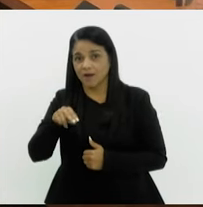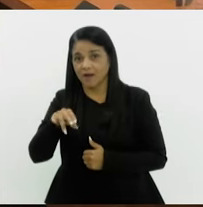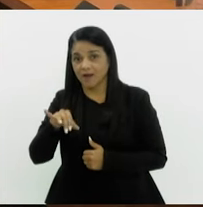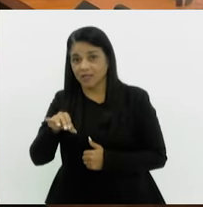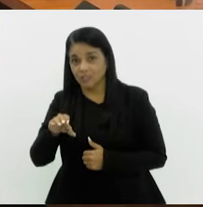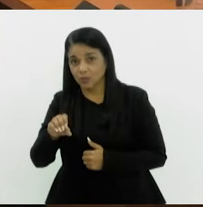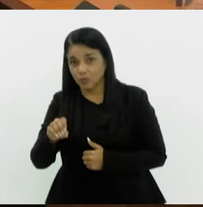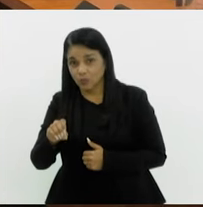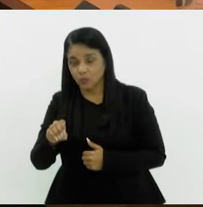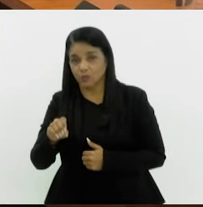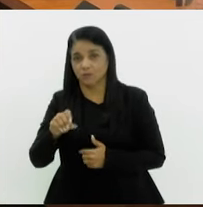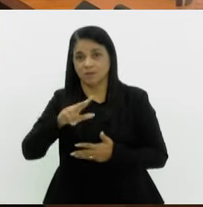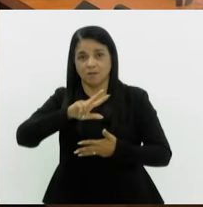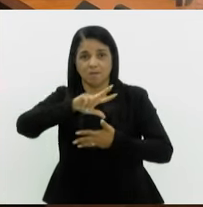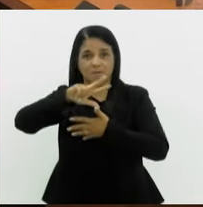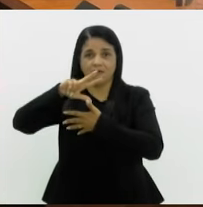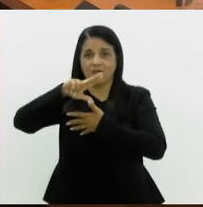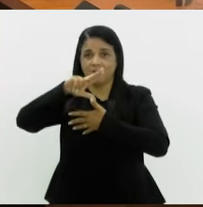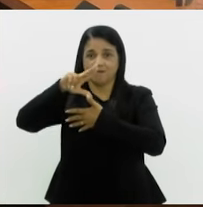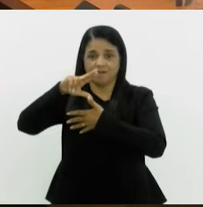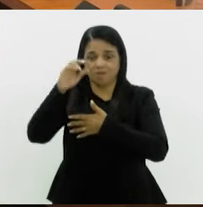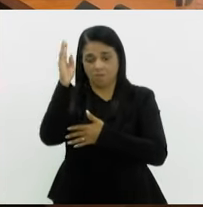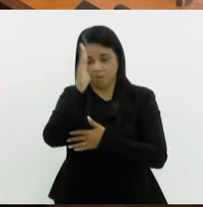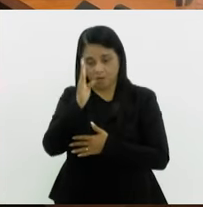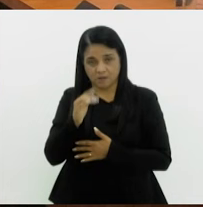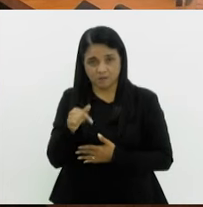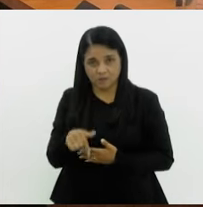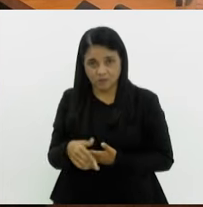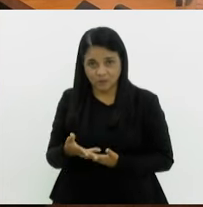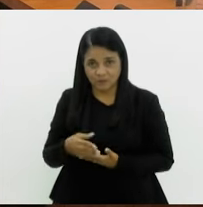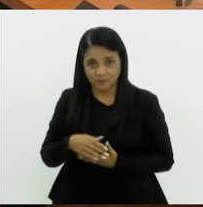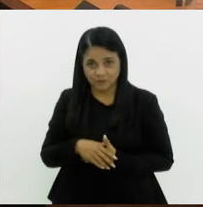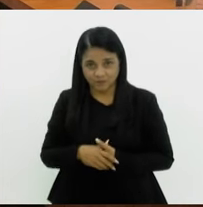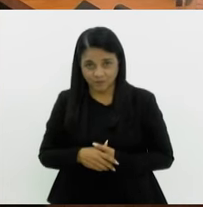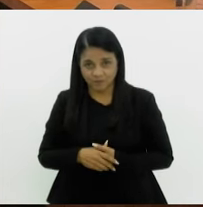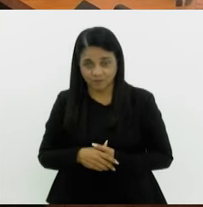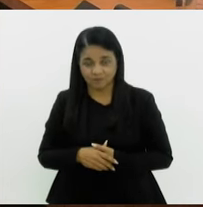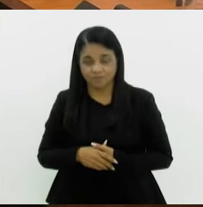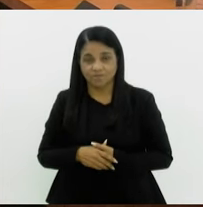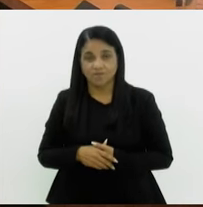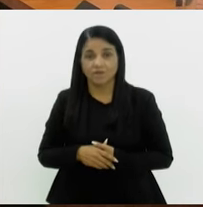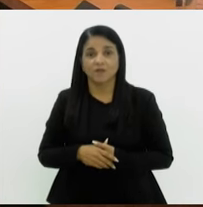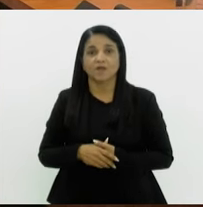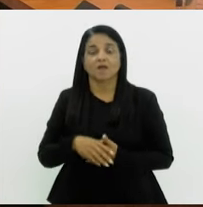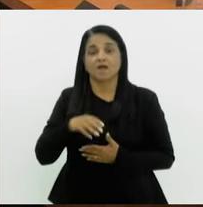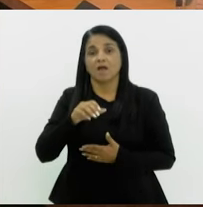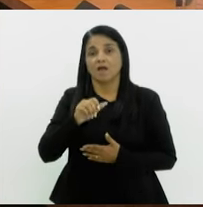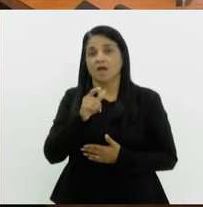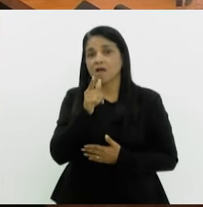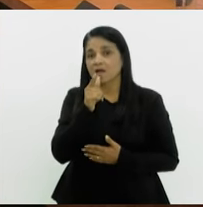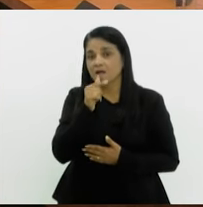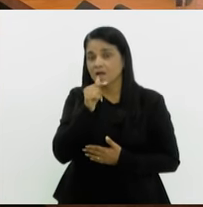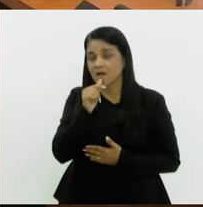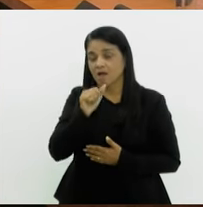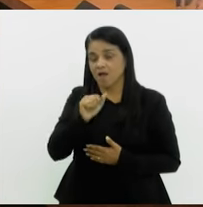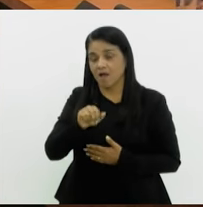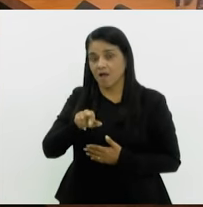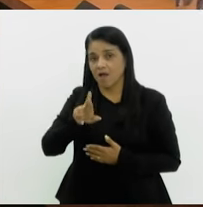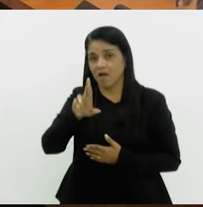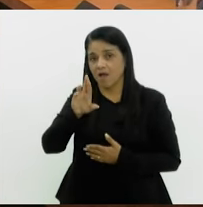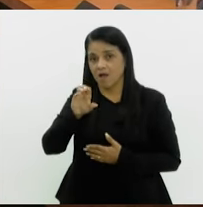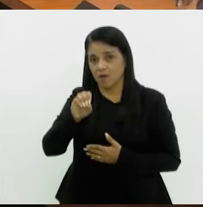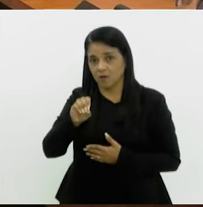arroz orgânico. Ou seja, isso nos levaria a dizer o quê? A agroecologia é, sim, uma forma de